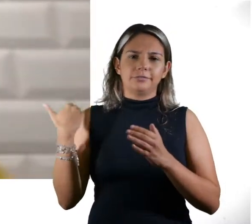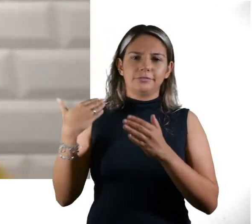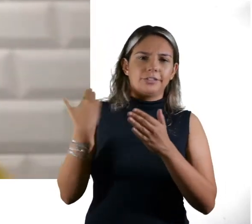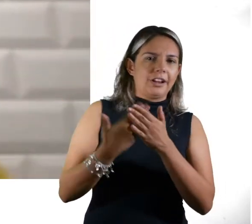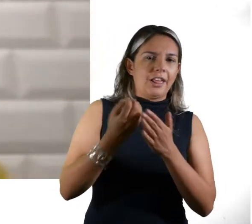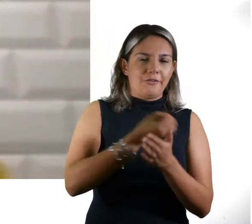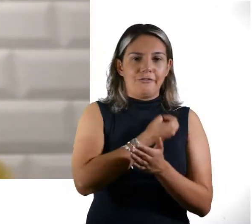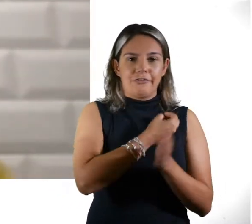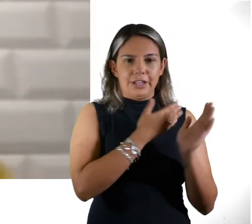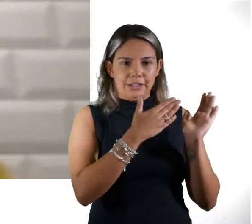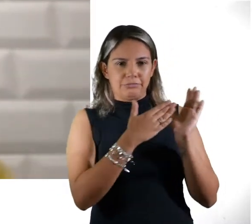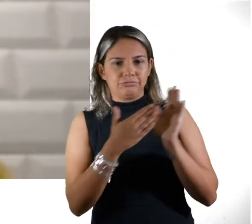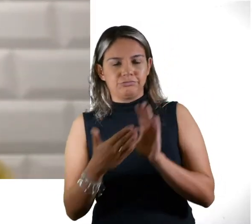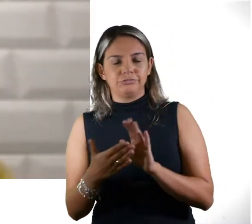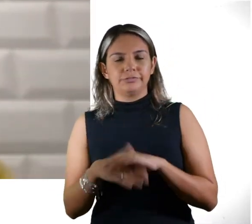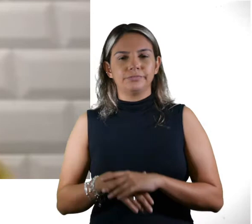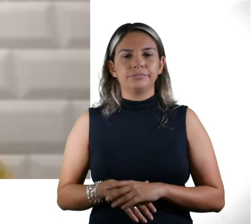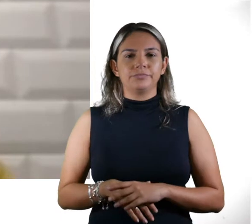da vida, não